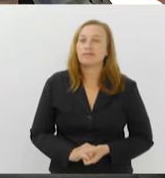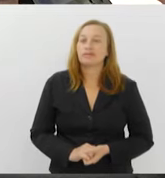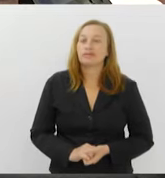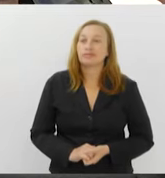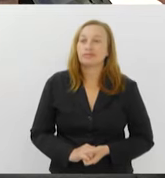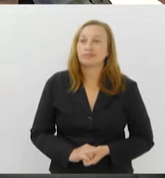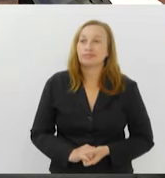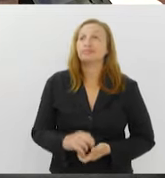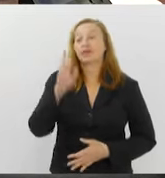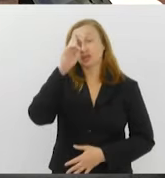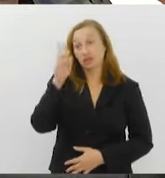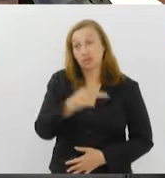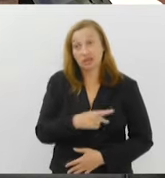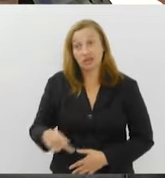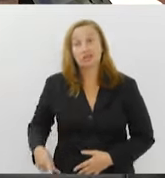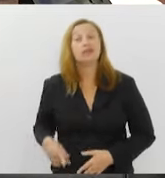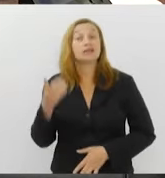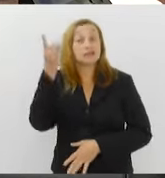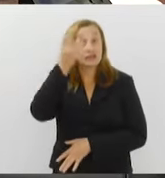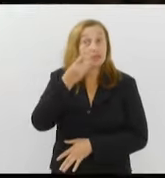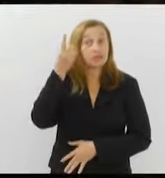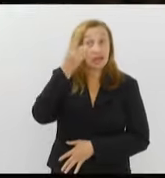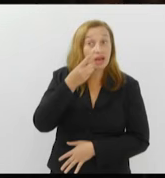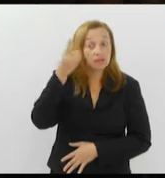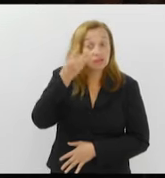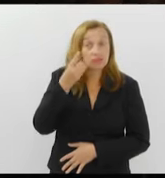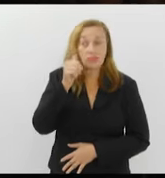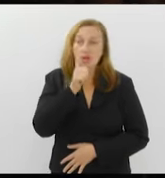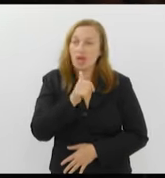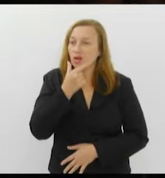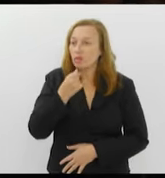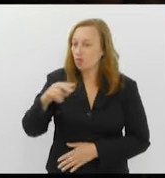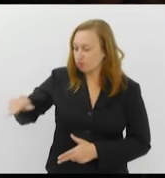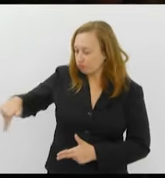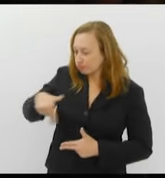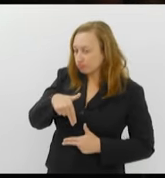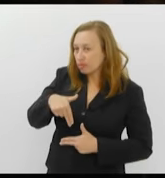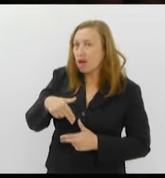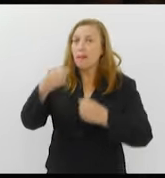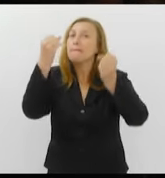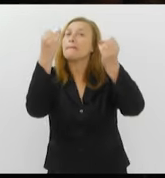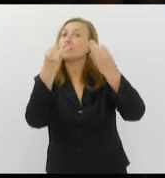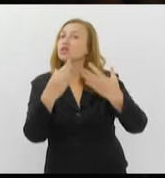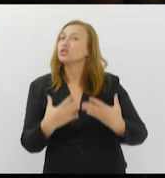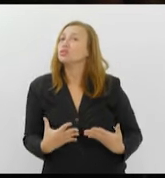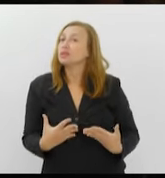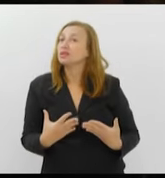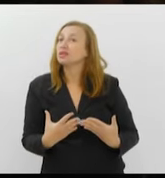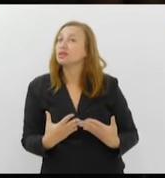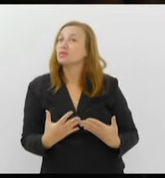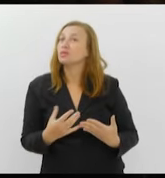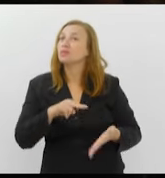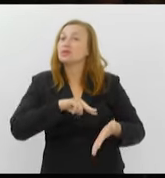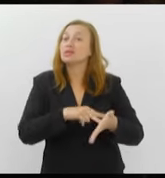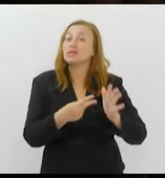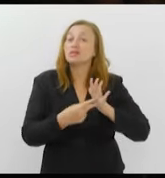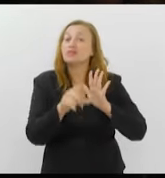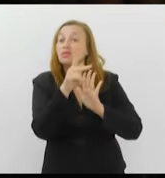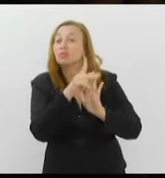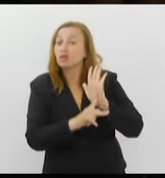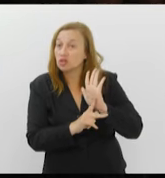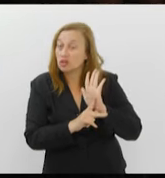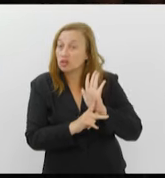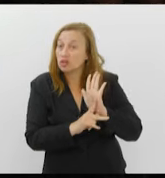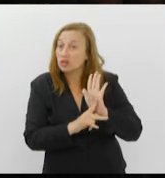Senhor presidente, deputados e deputadas, venho à tribuna para explicar do que se trata o projeto